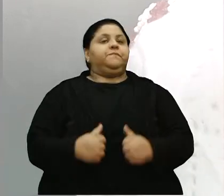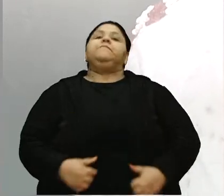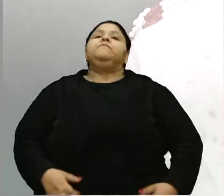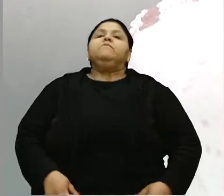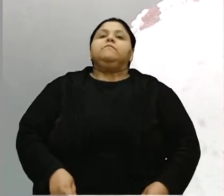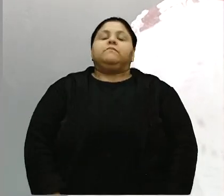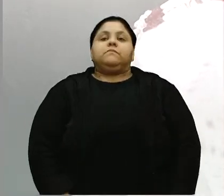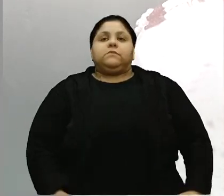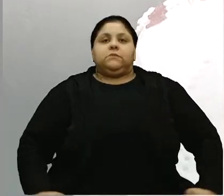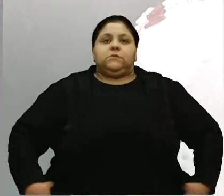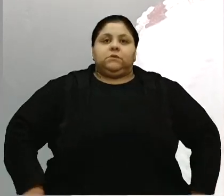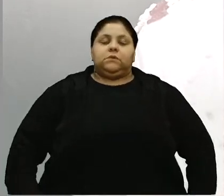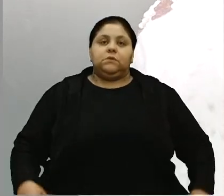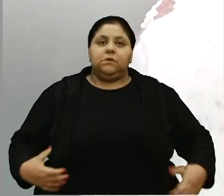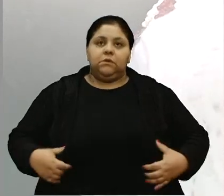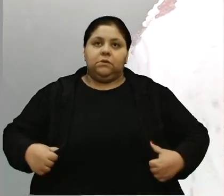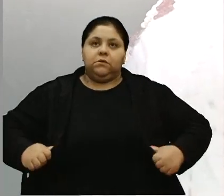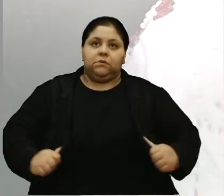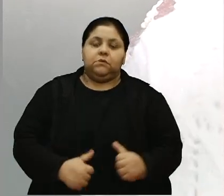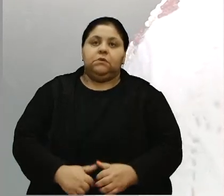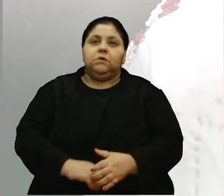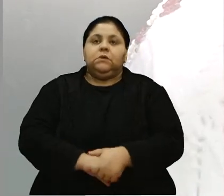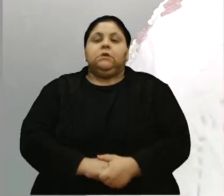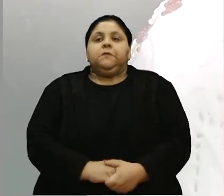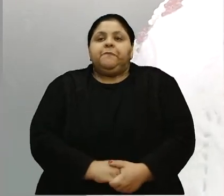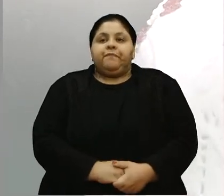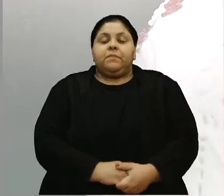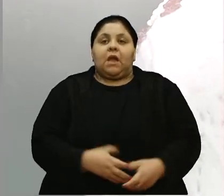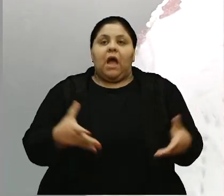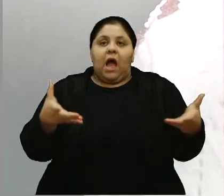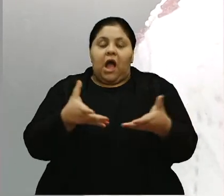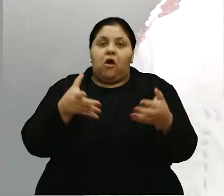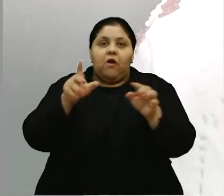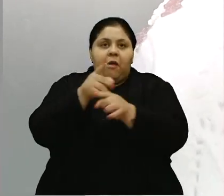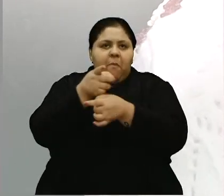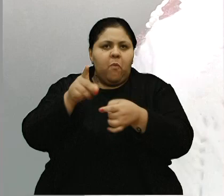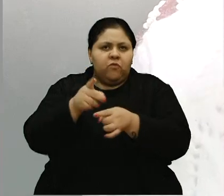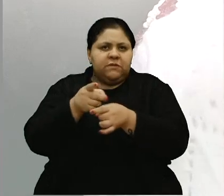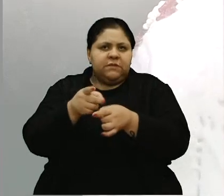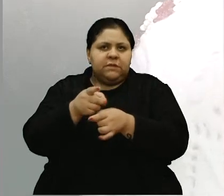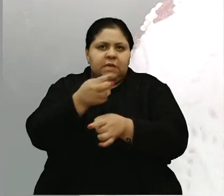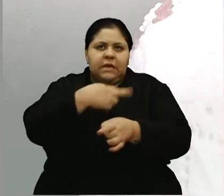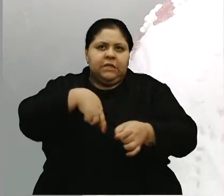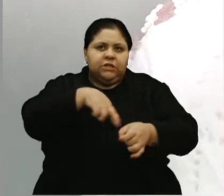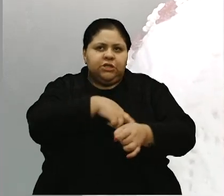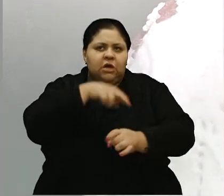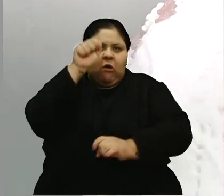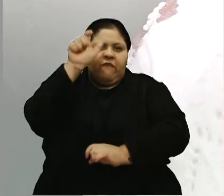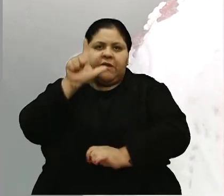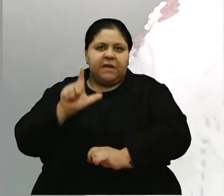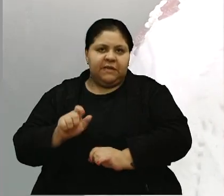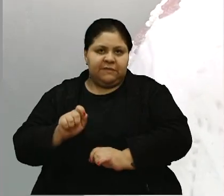é caçador. Quem manda nas matas é Oxóssi, Oxóssi é